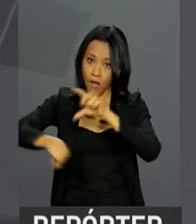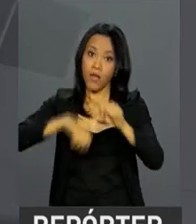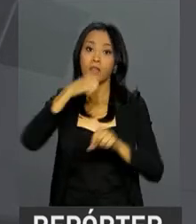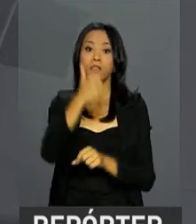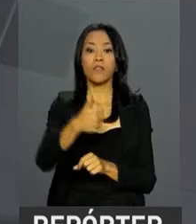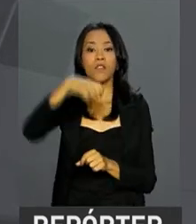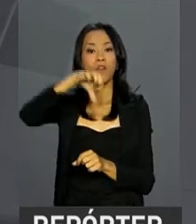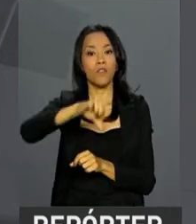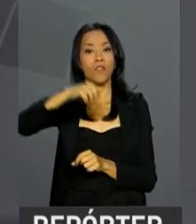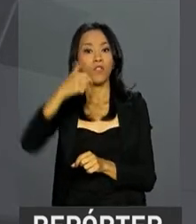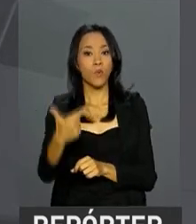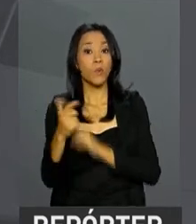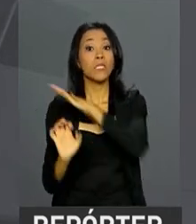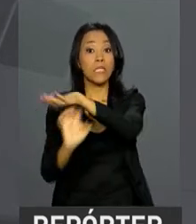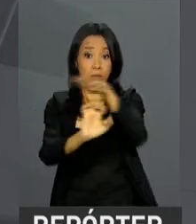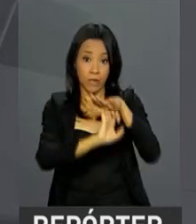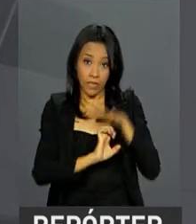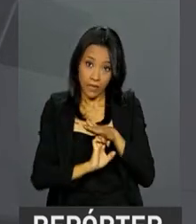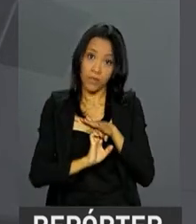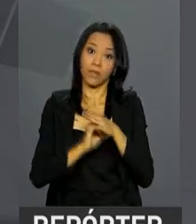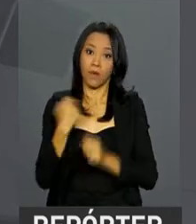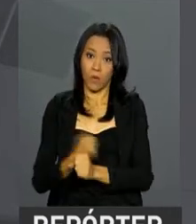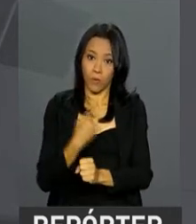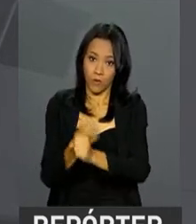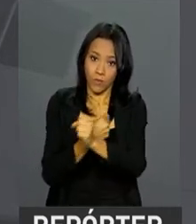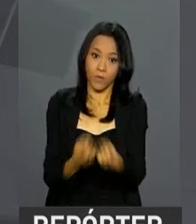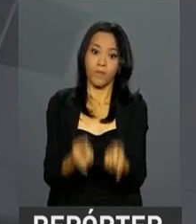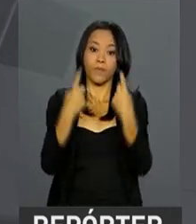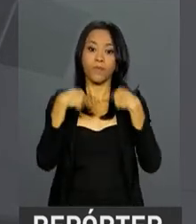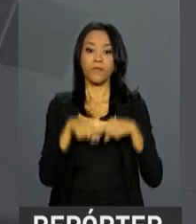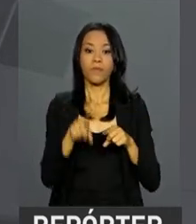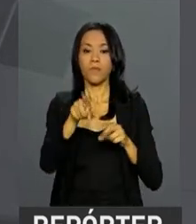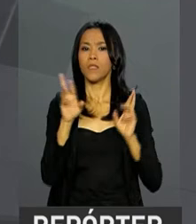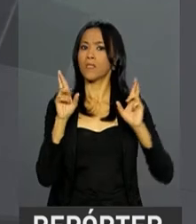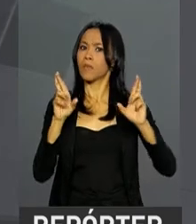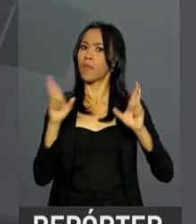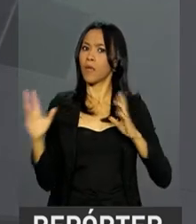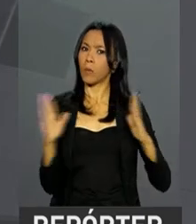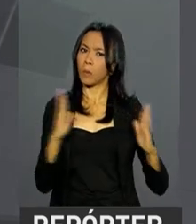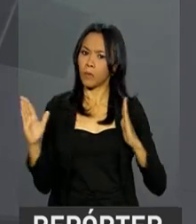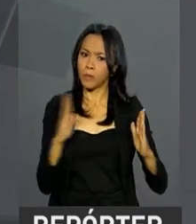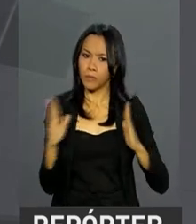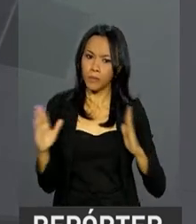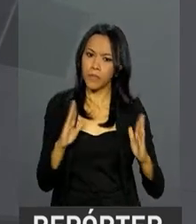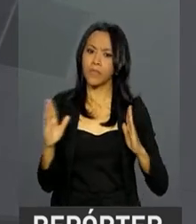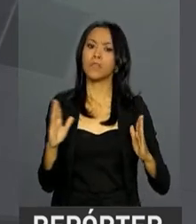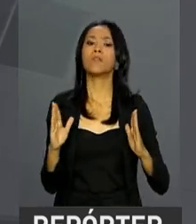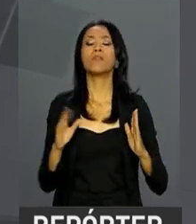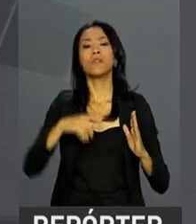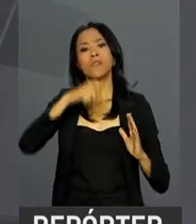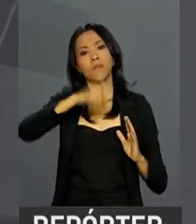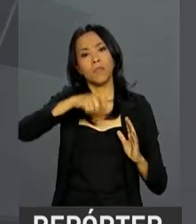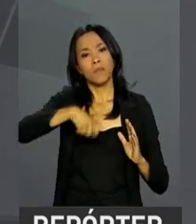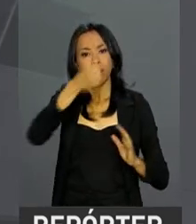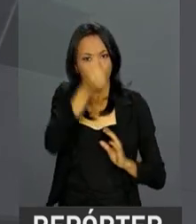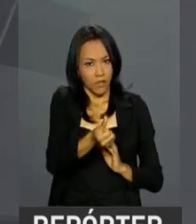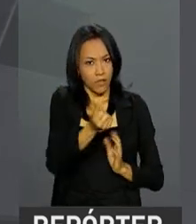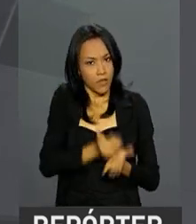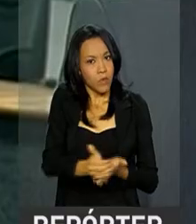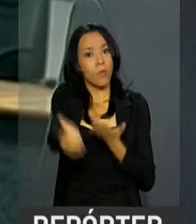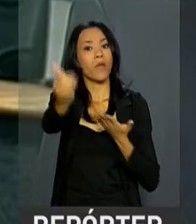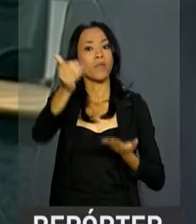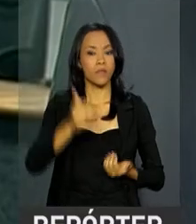192 empresas para os empreendimentos a previsão é que as obras habitacionais comecem no máximo seis meses